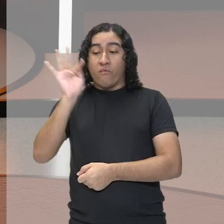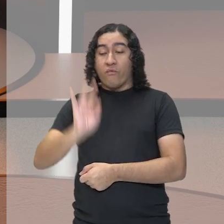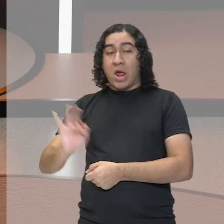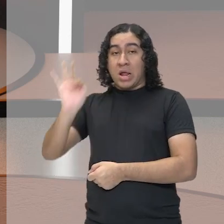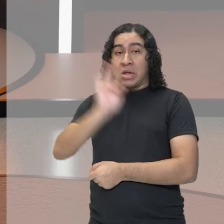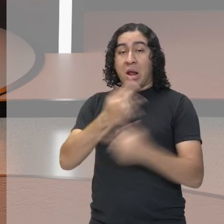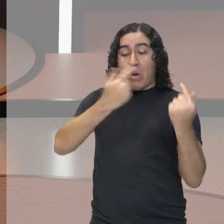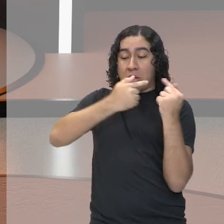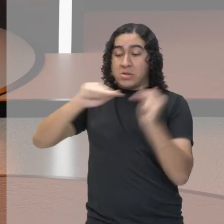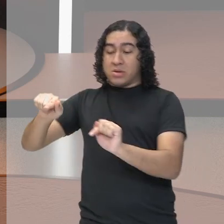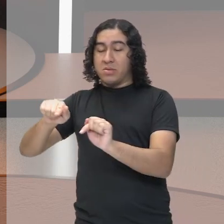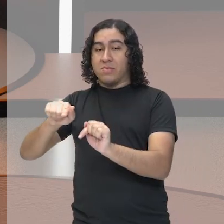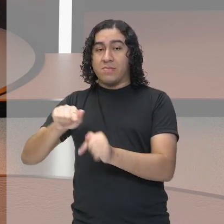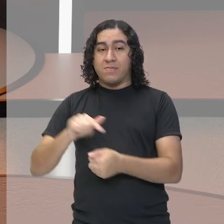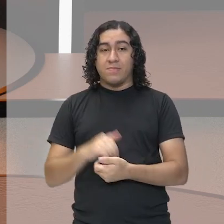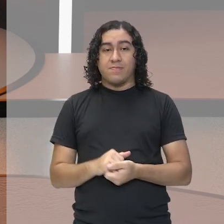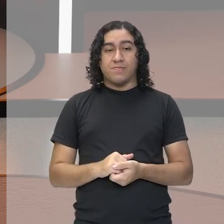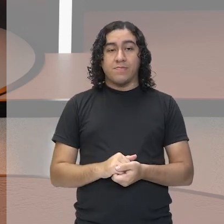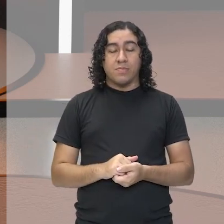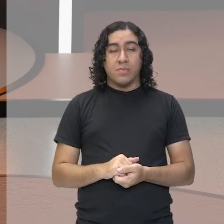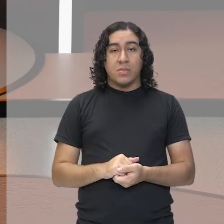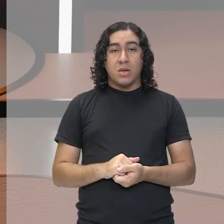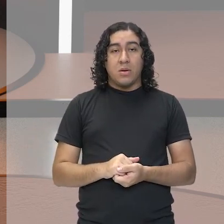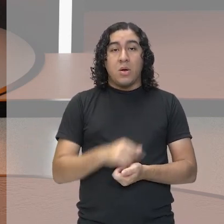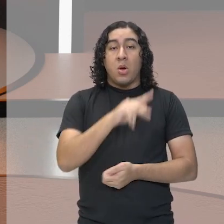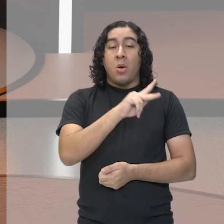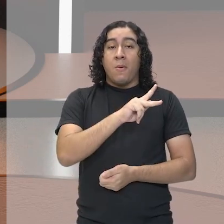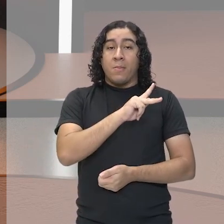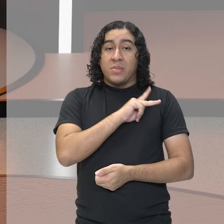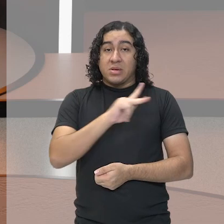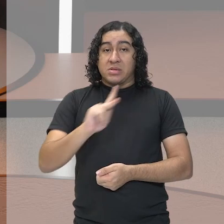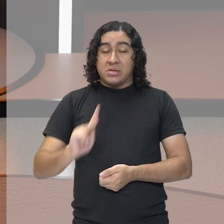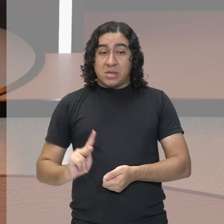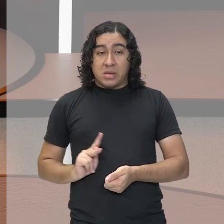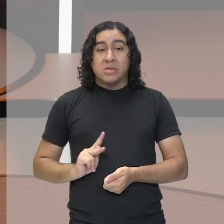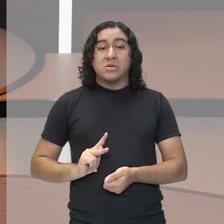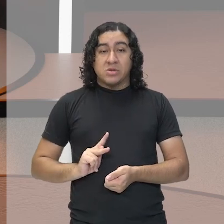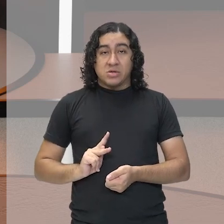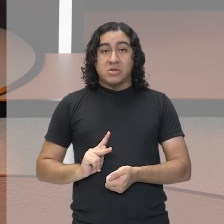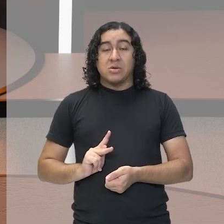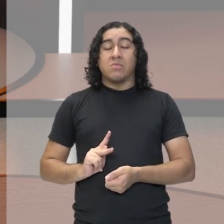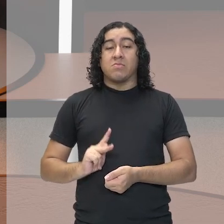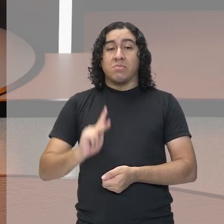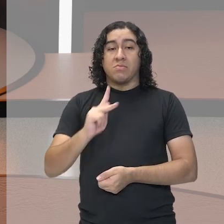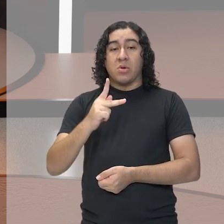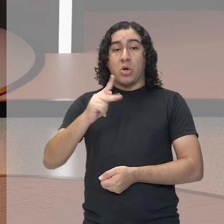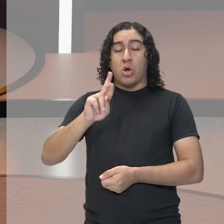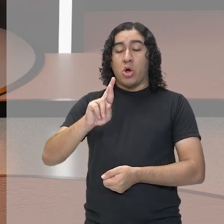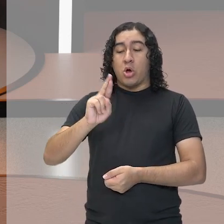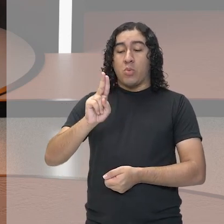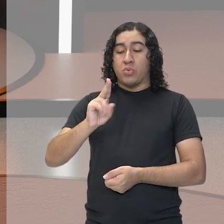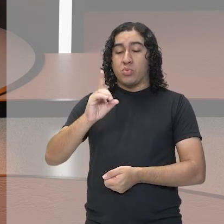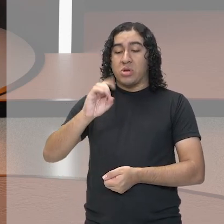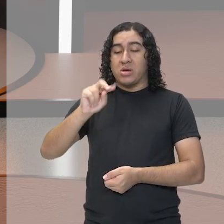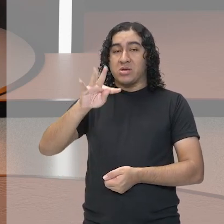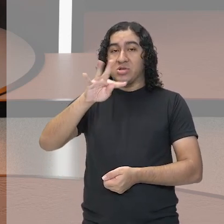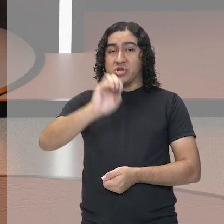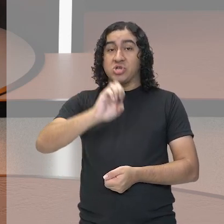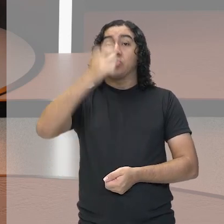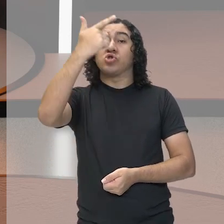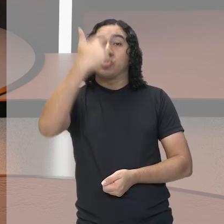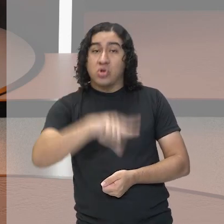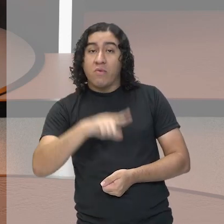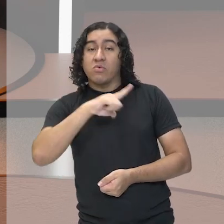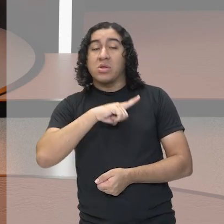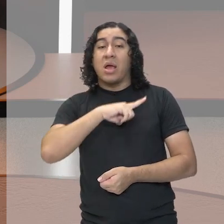Conselheiro. Vamos ver? Então o presidente Prudente de Moraes, que era o presidente da República, organizou uma nova expedição, uma